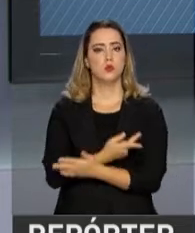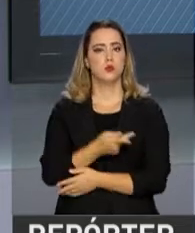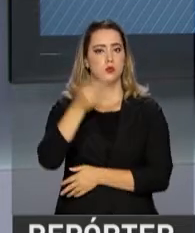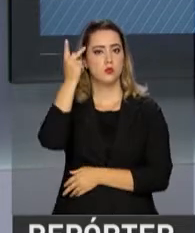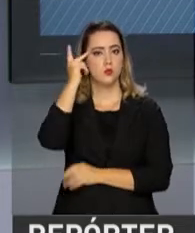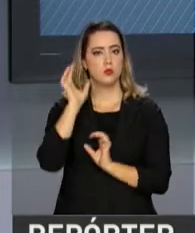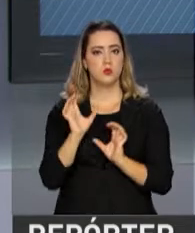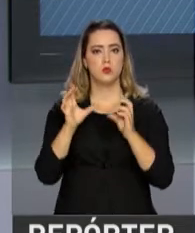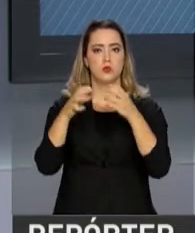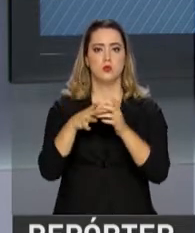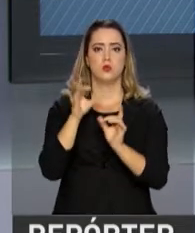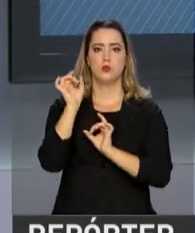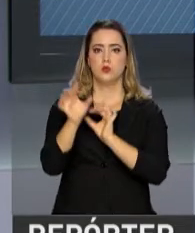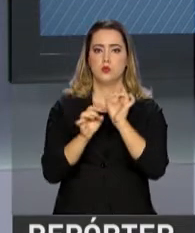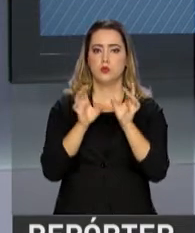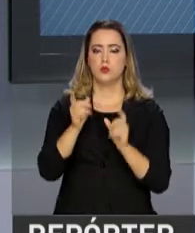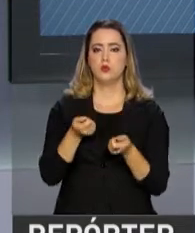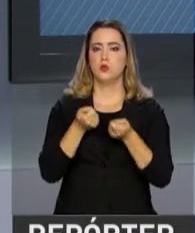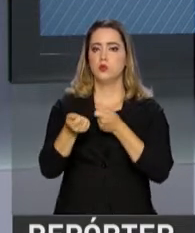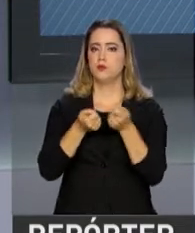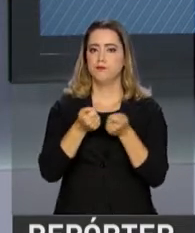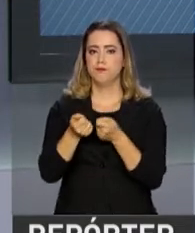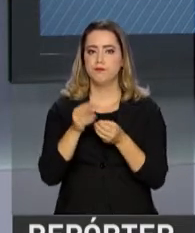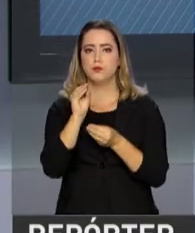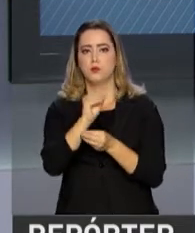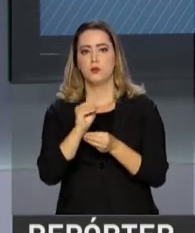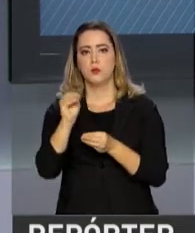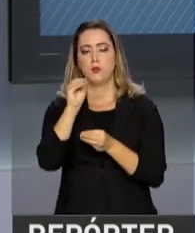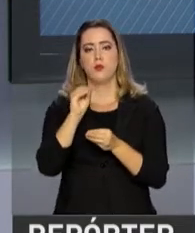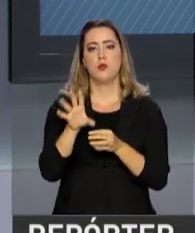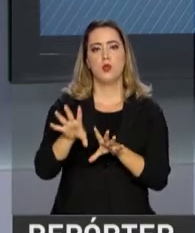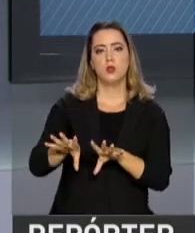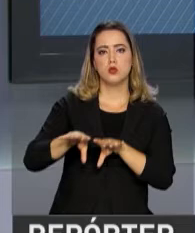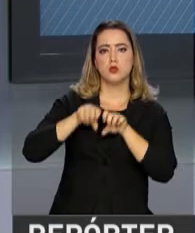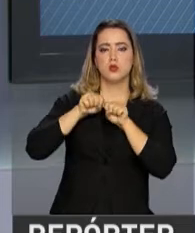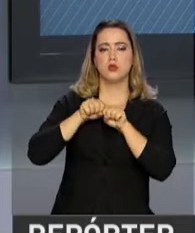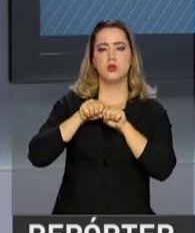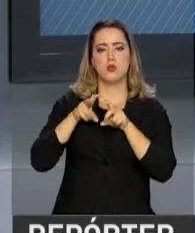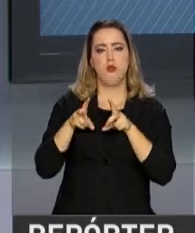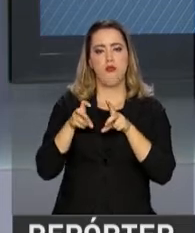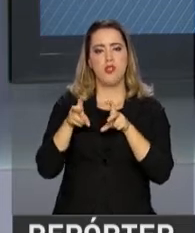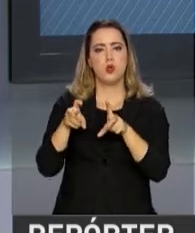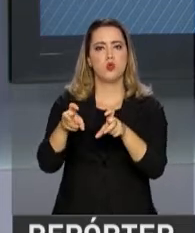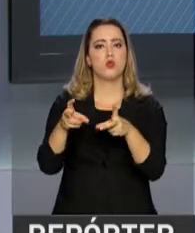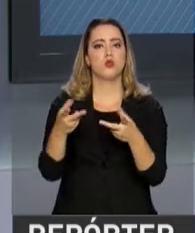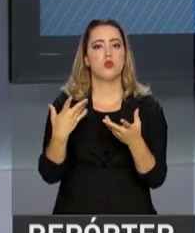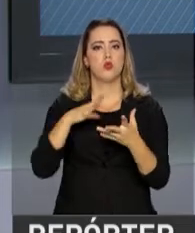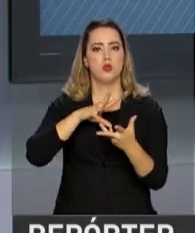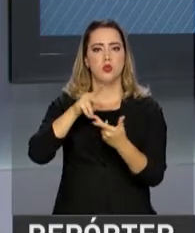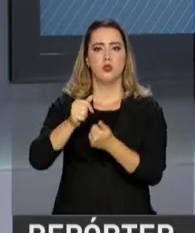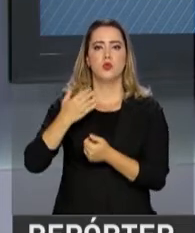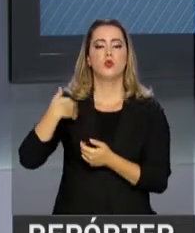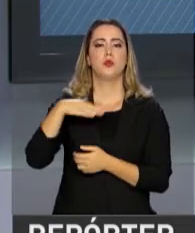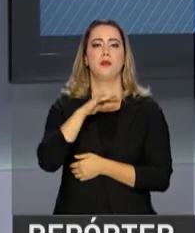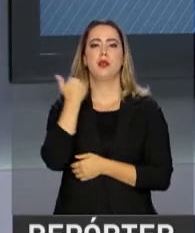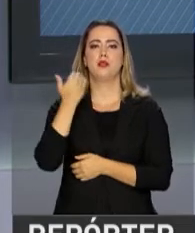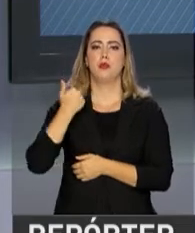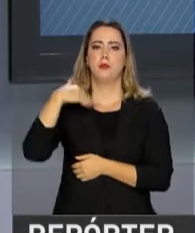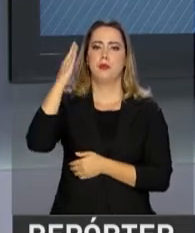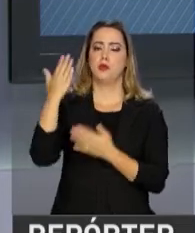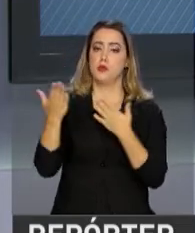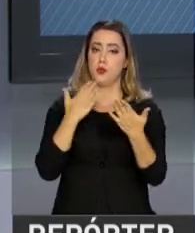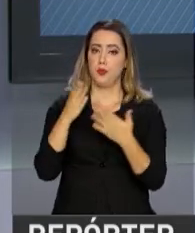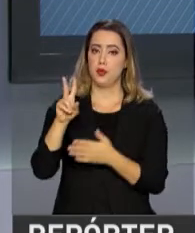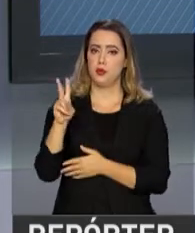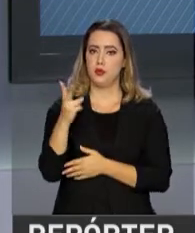uma cúpula com especialistas sobre o controle e tratamento das hepatites virais, que no mundo matam mais que o HIV.